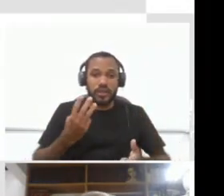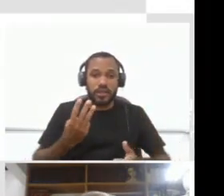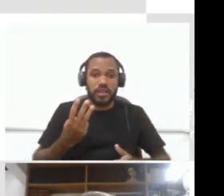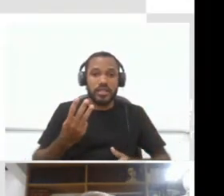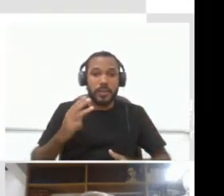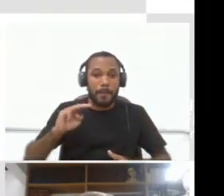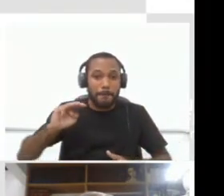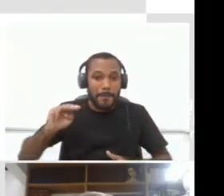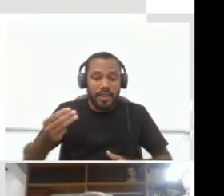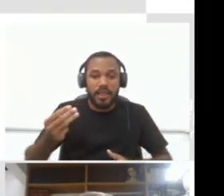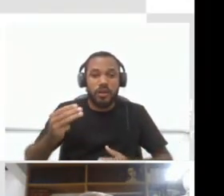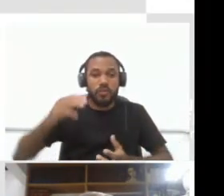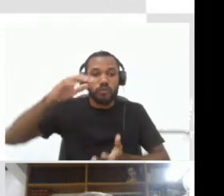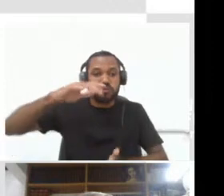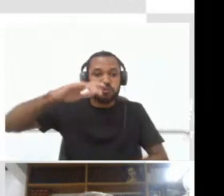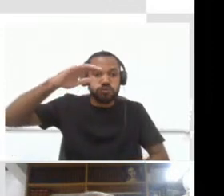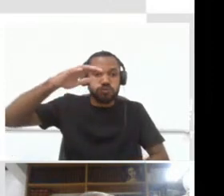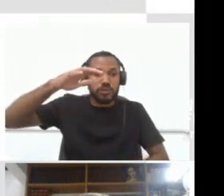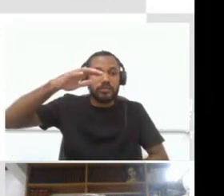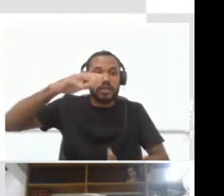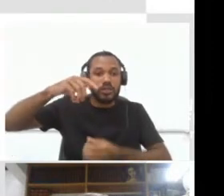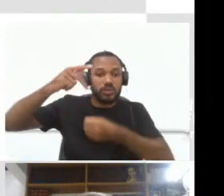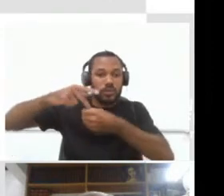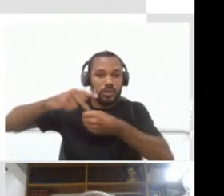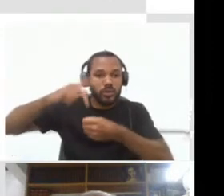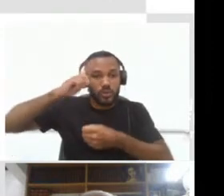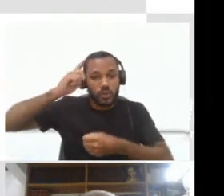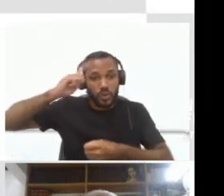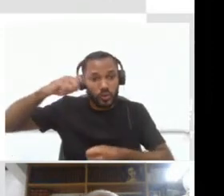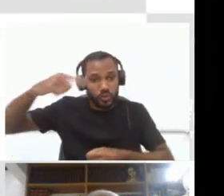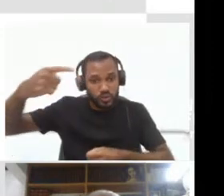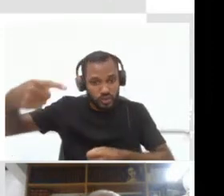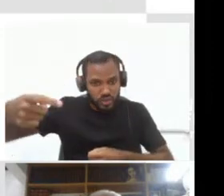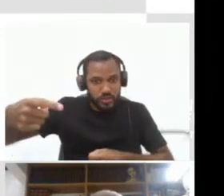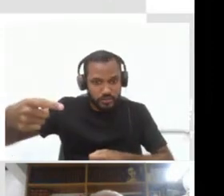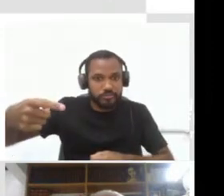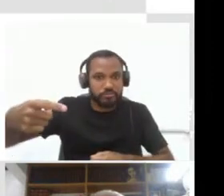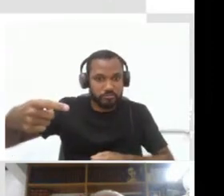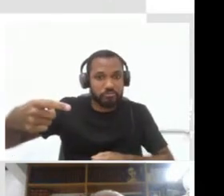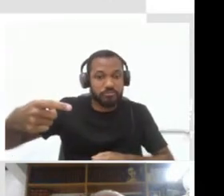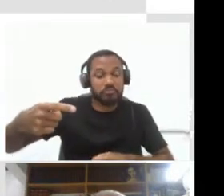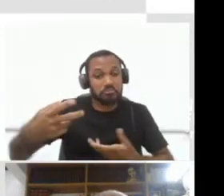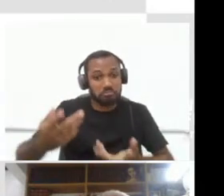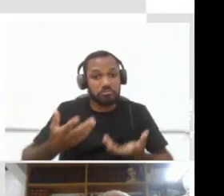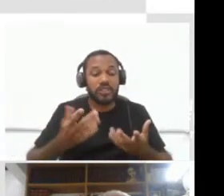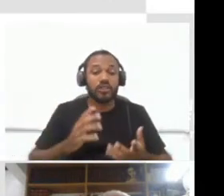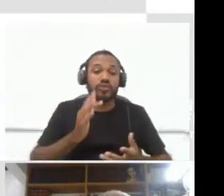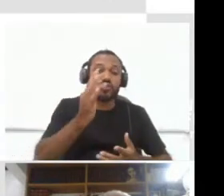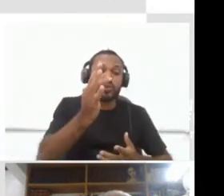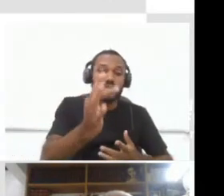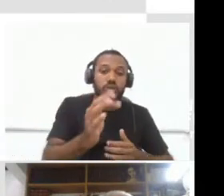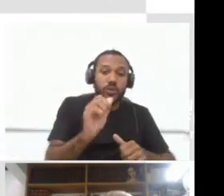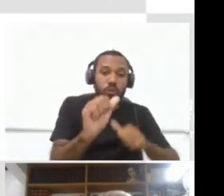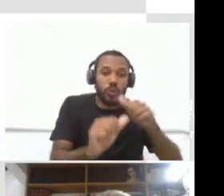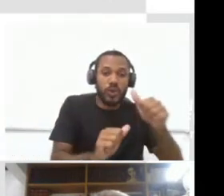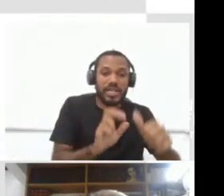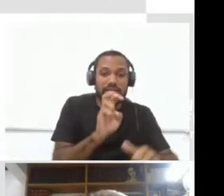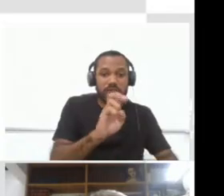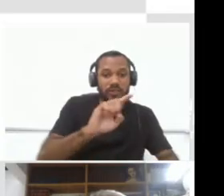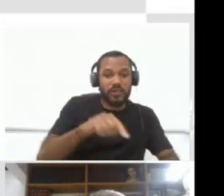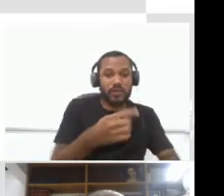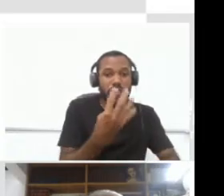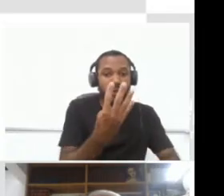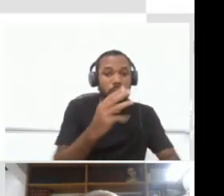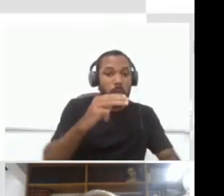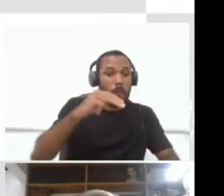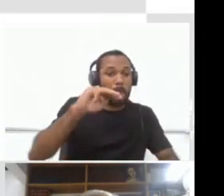de petróleo por dia, né, que estamos falando em 3,46, mais ou menos a mesma coisa. A expectativa é de que este número chegue a 5,4